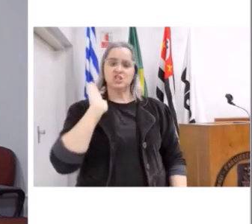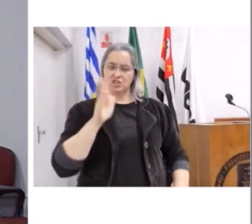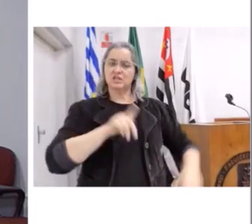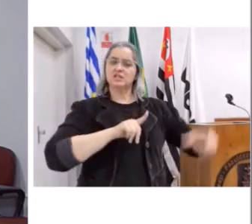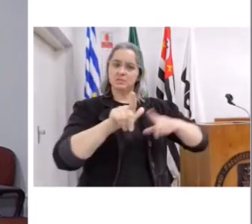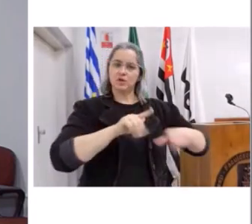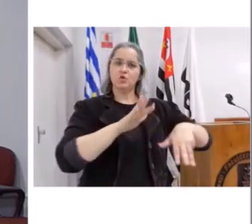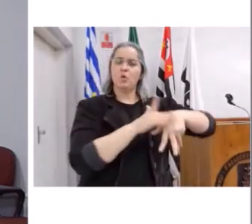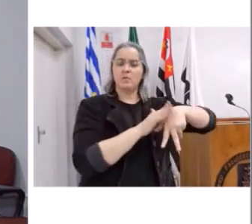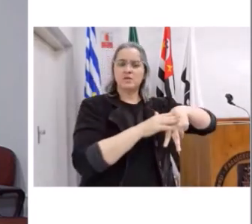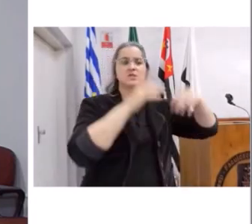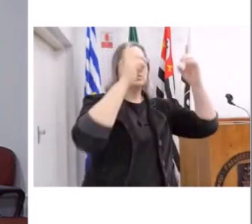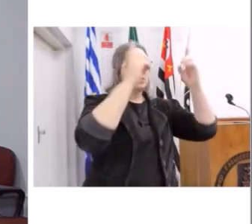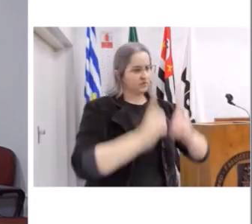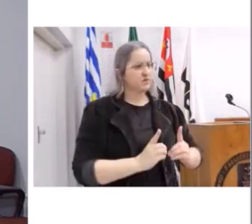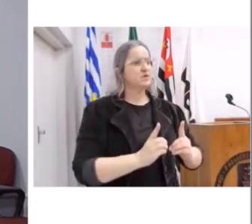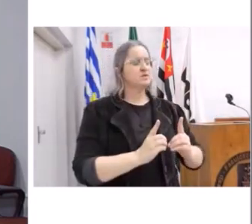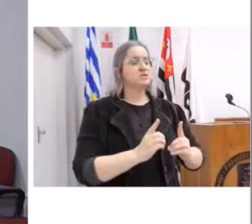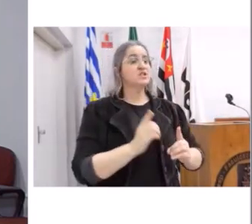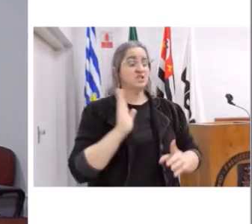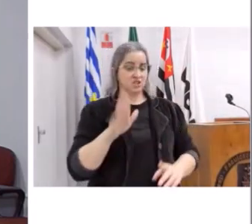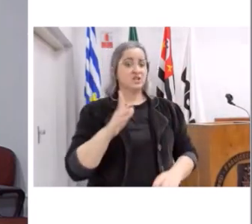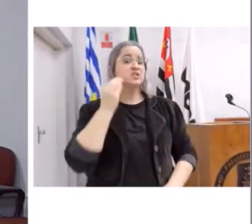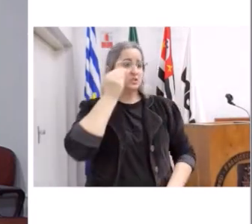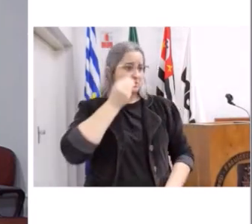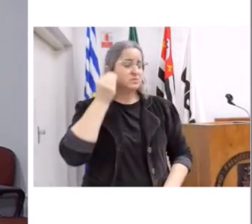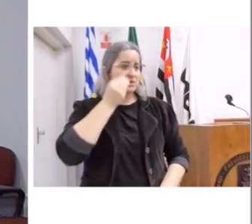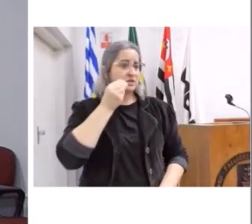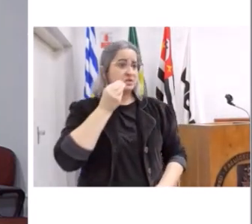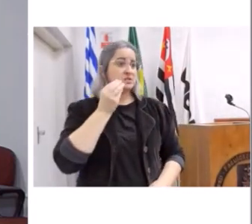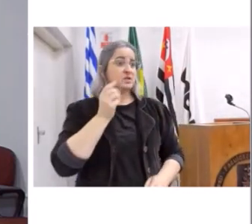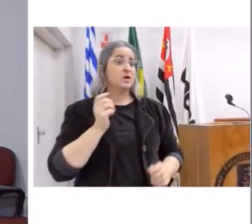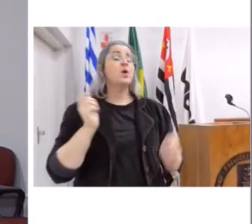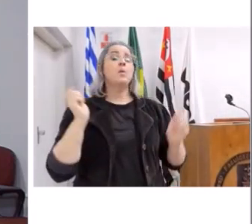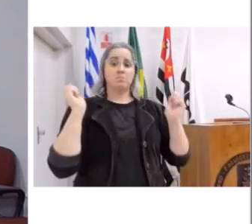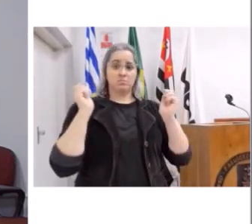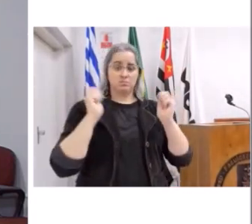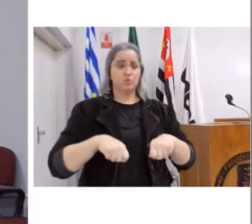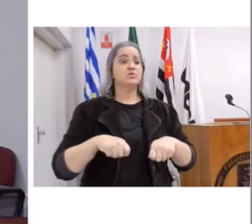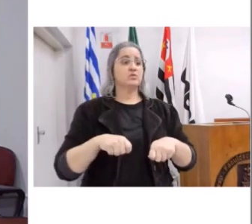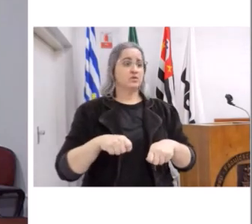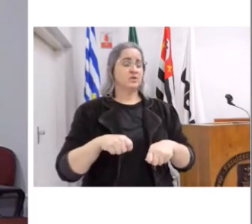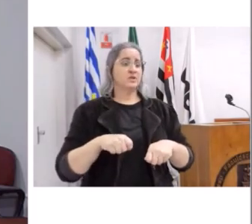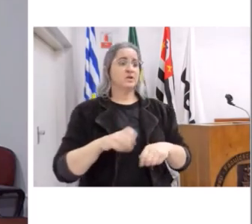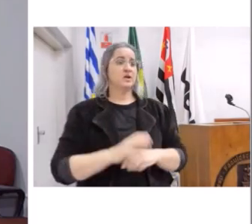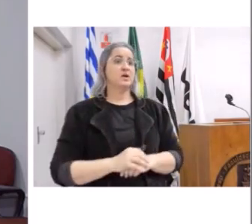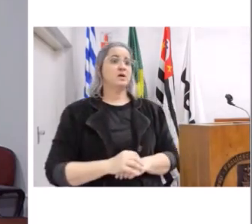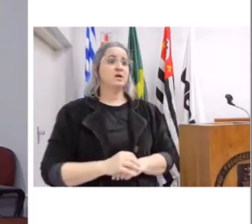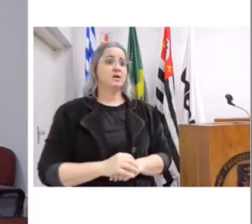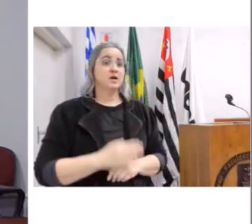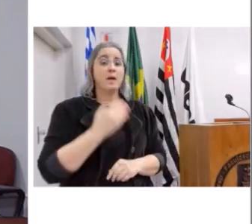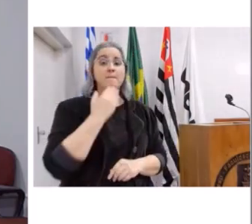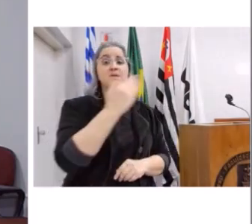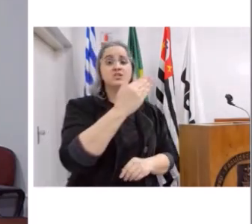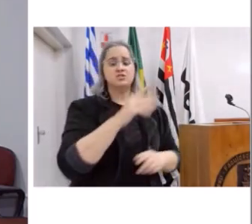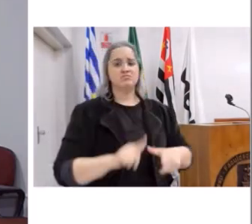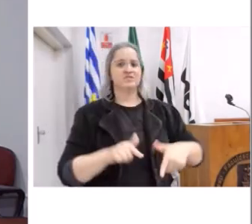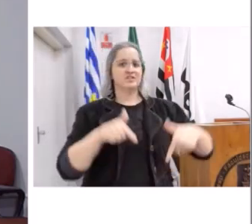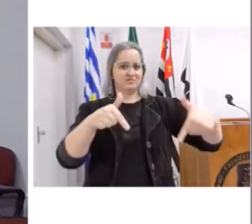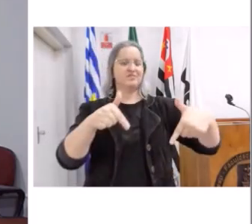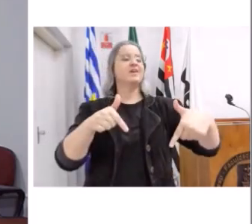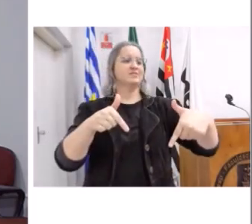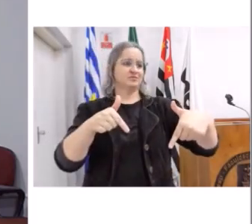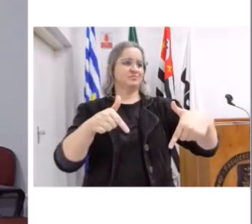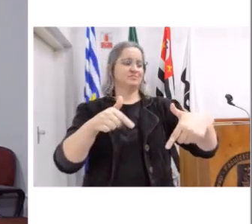vocês, o perfil de pacientes, aí certamente você poderia reivindicar a certificação. Né?